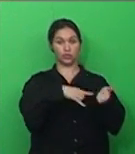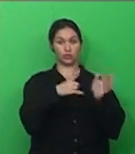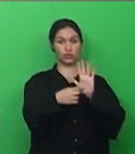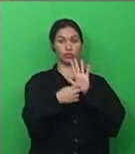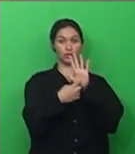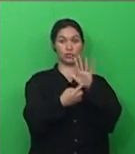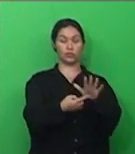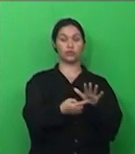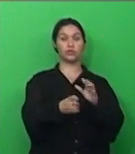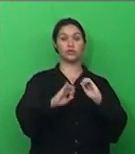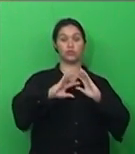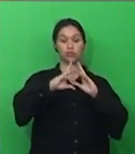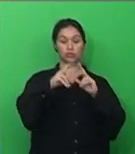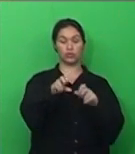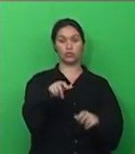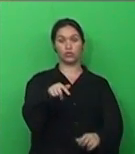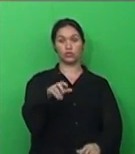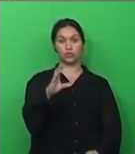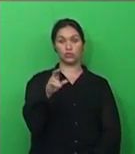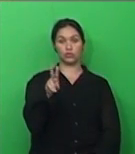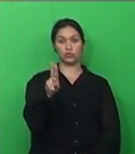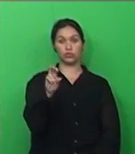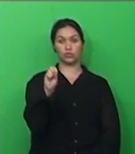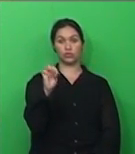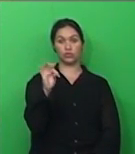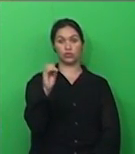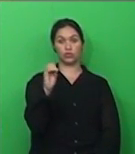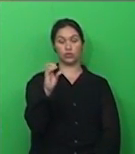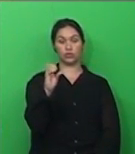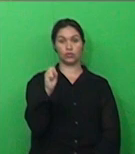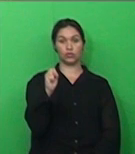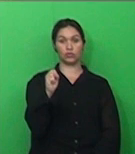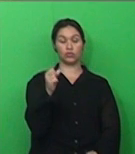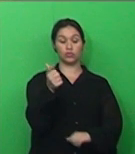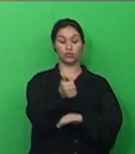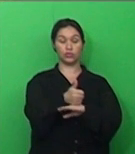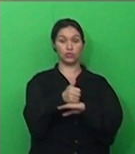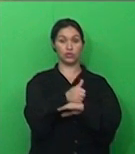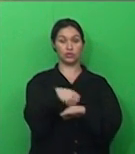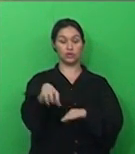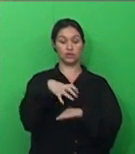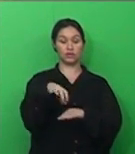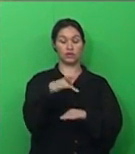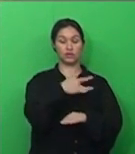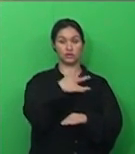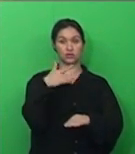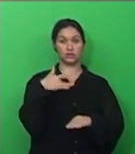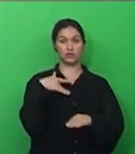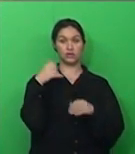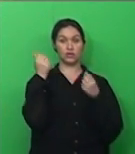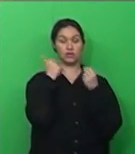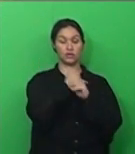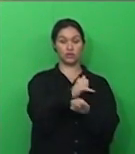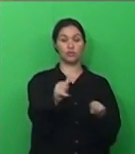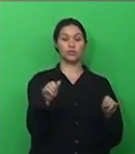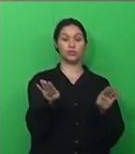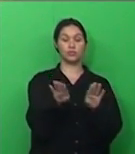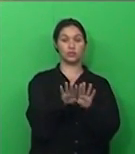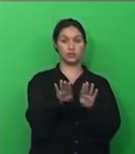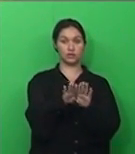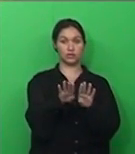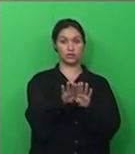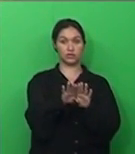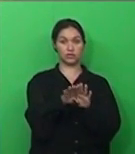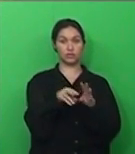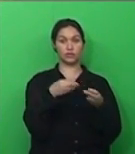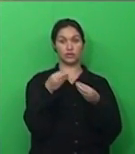de aperfeiçoamento dos profissionais da área de saúde, informando também quem são os beneficiários e qual a forma